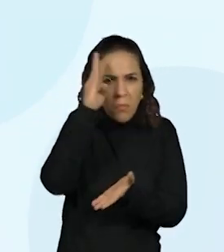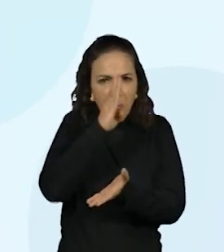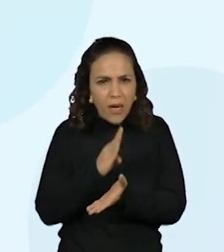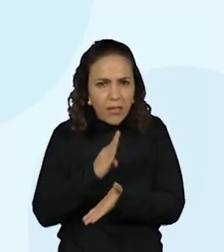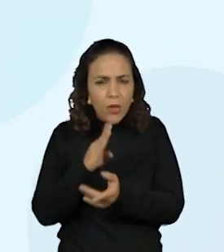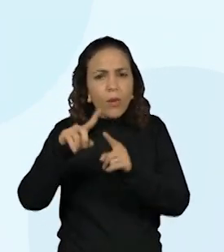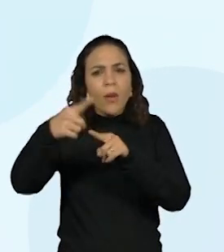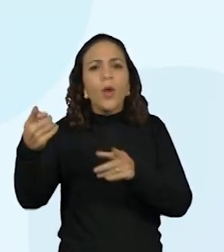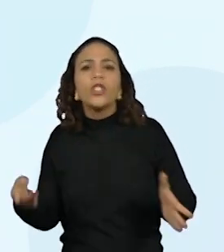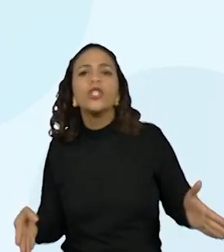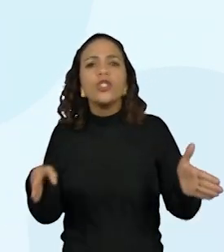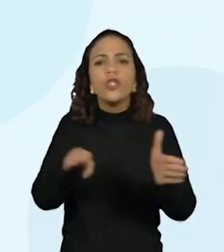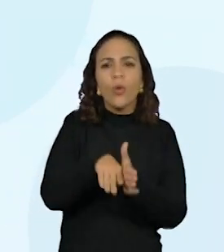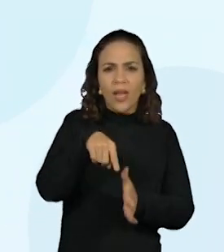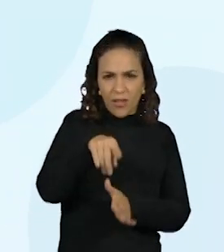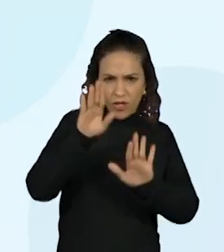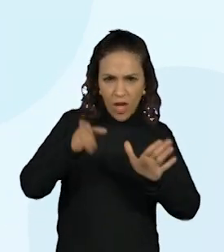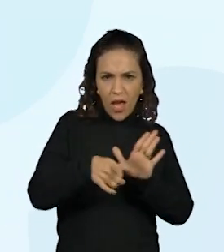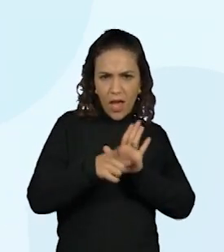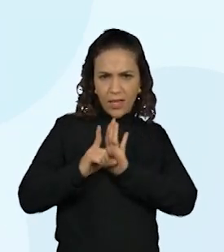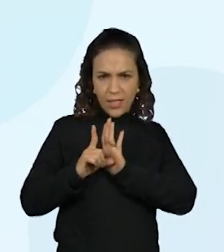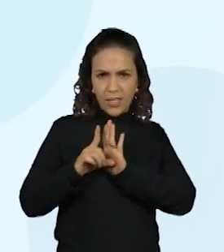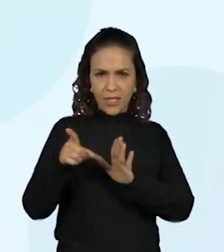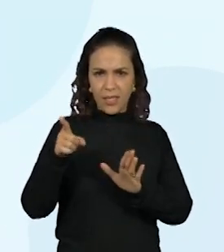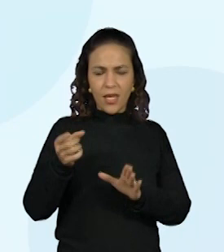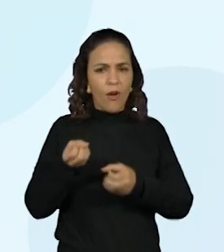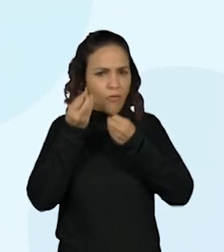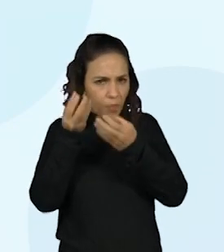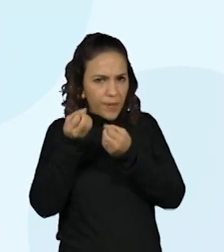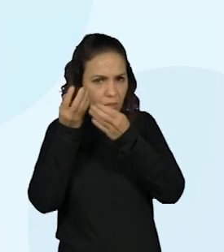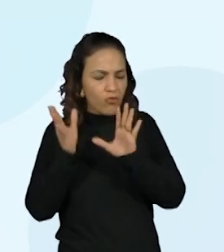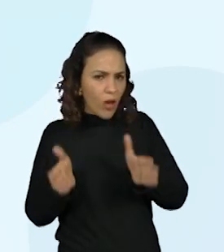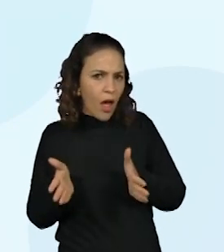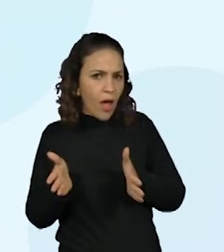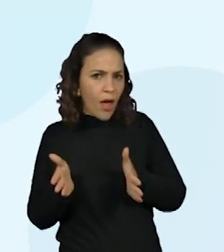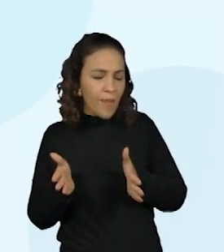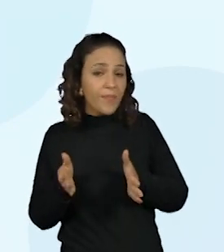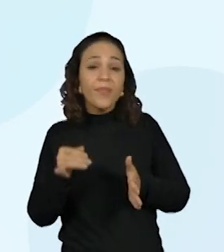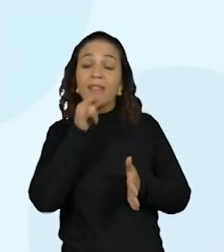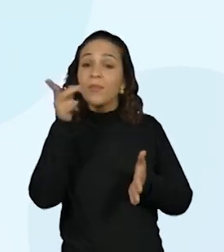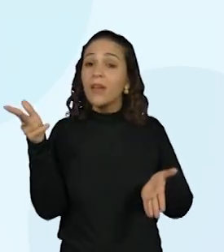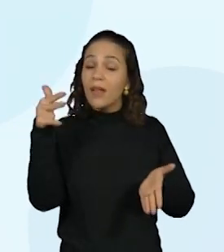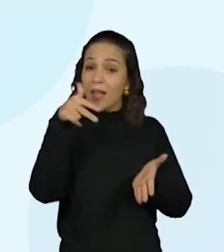cá? Qual foi a sua reação ao chegar a nosso país?